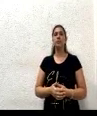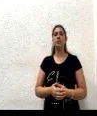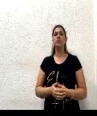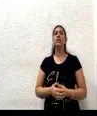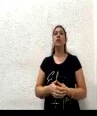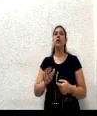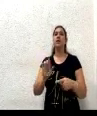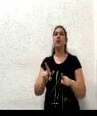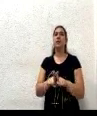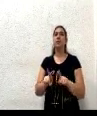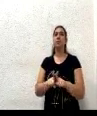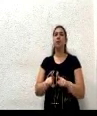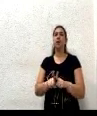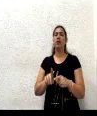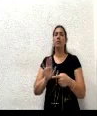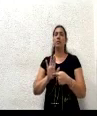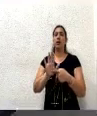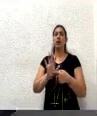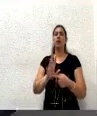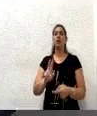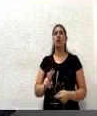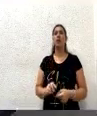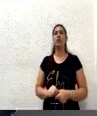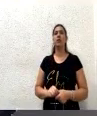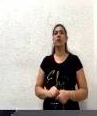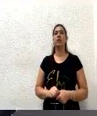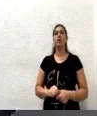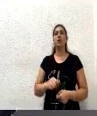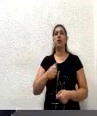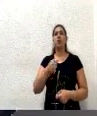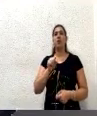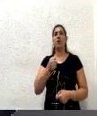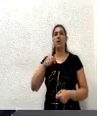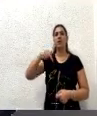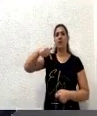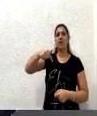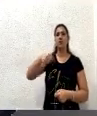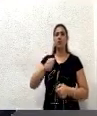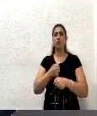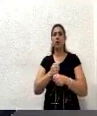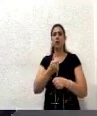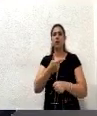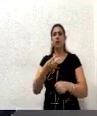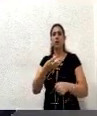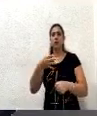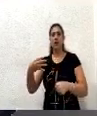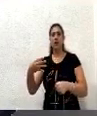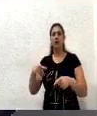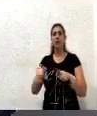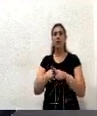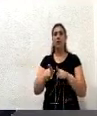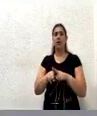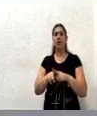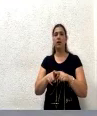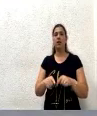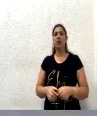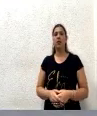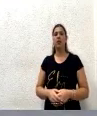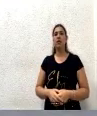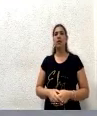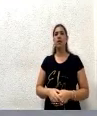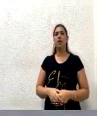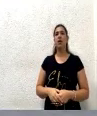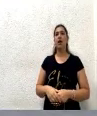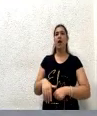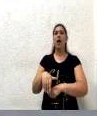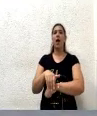Indicações do vereador Valmir Sanches, indicação número 87 de 2024, executar canaleta para escoamento de água na